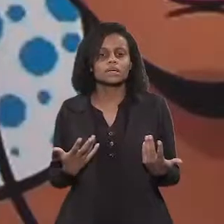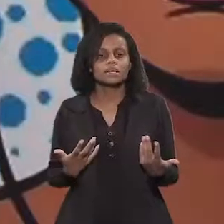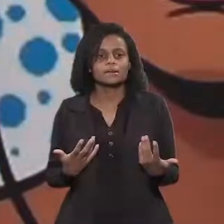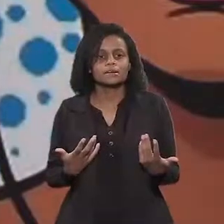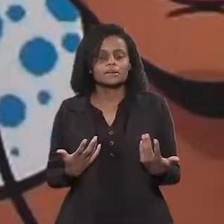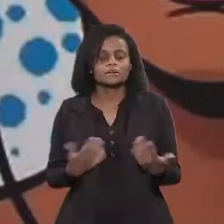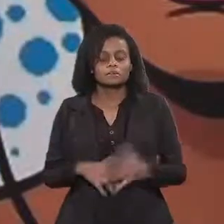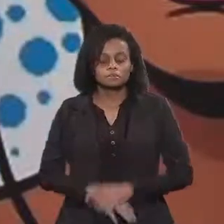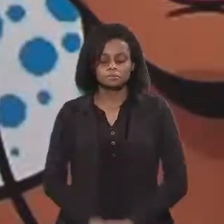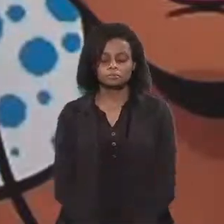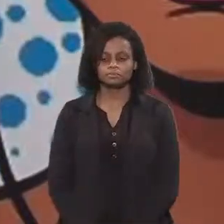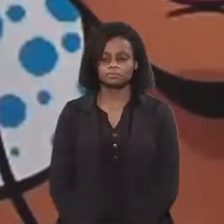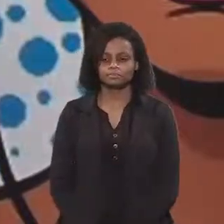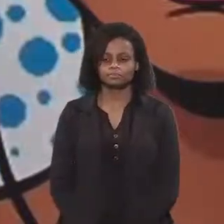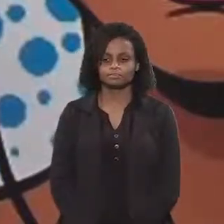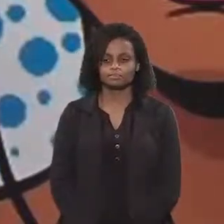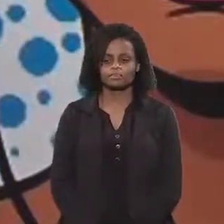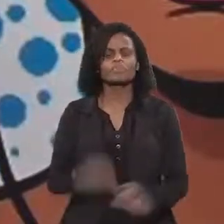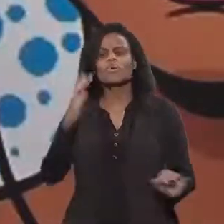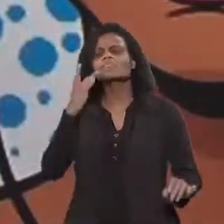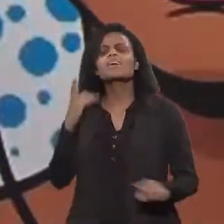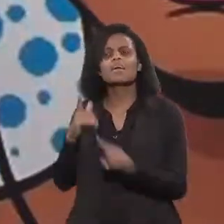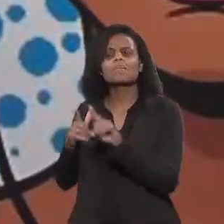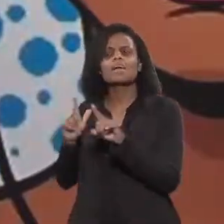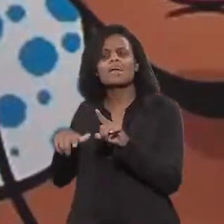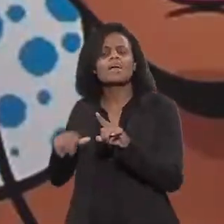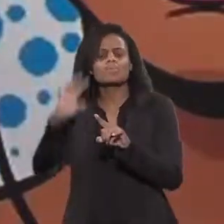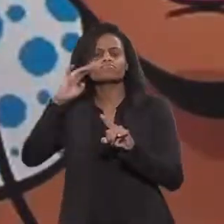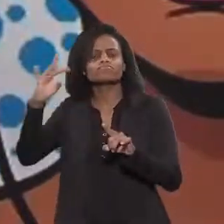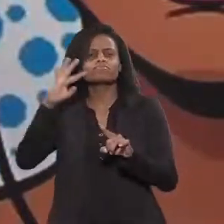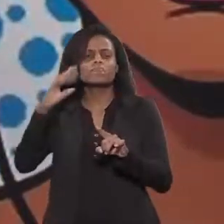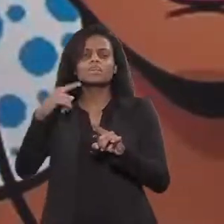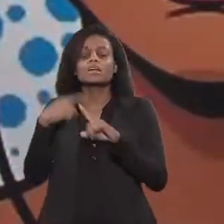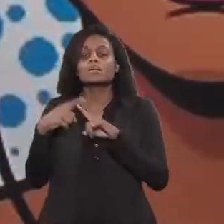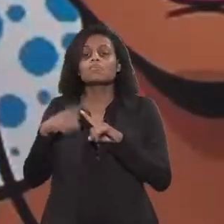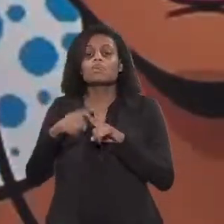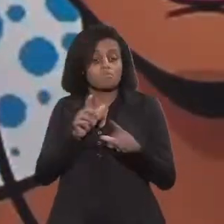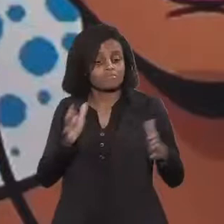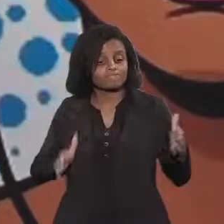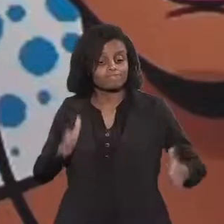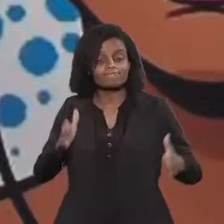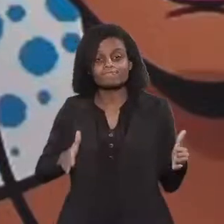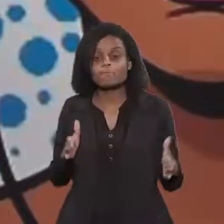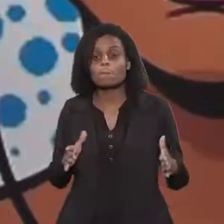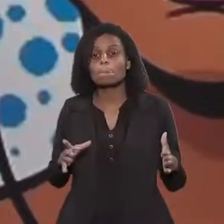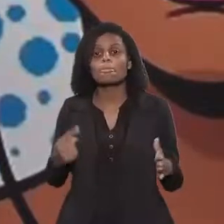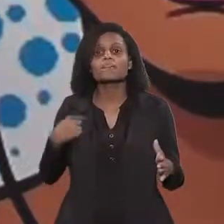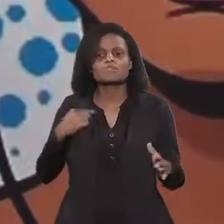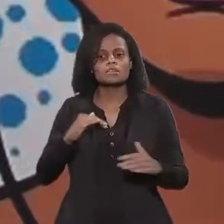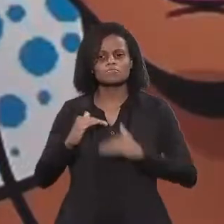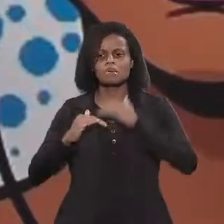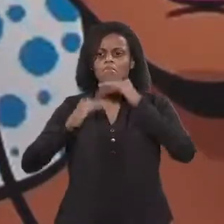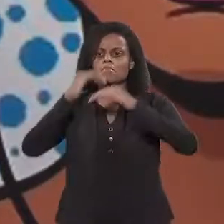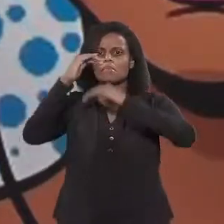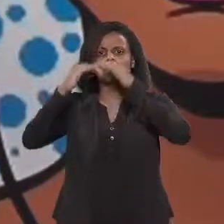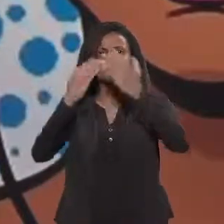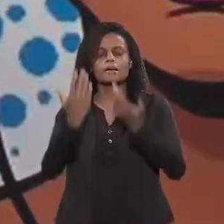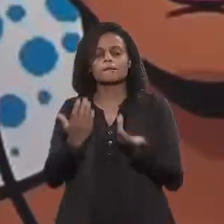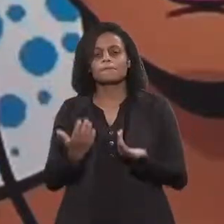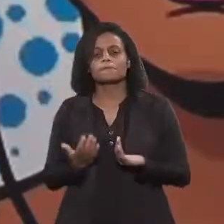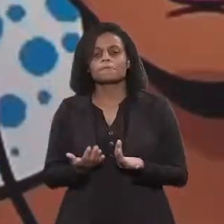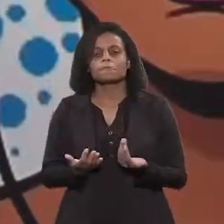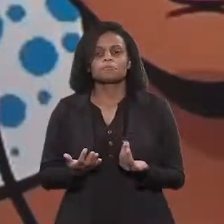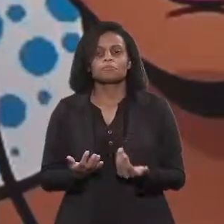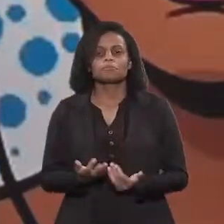eles pensam, assim, acho que elas pensam muito isso, porque é uma fase que você está muito se